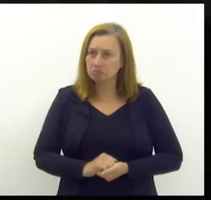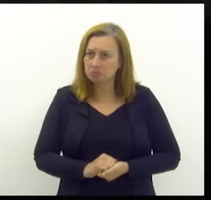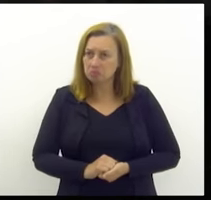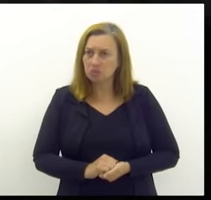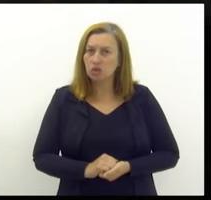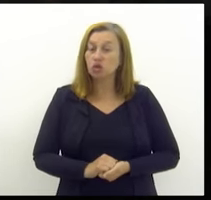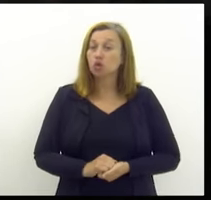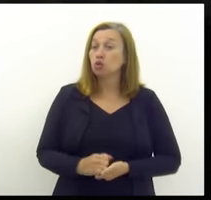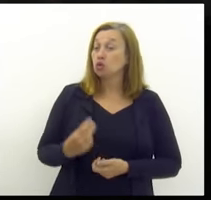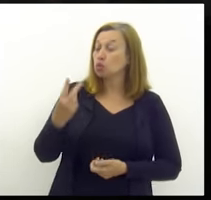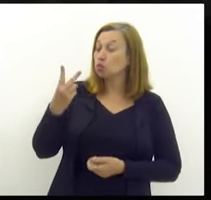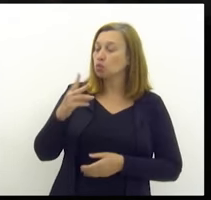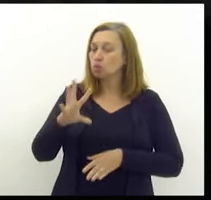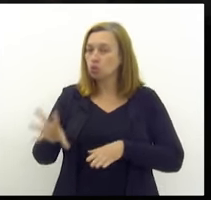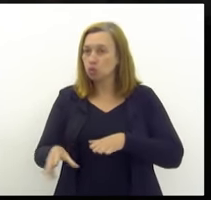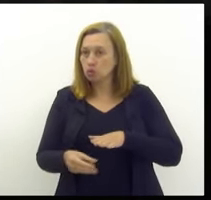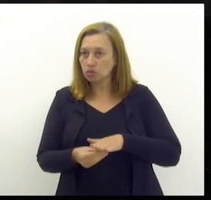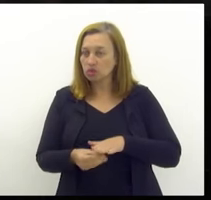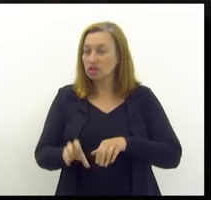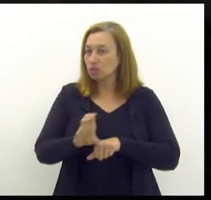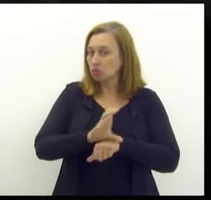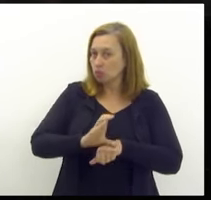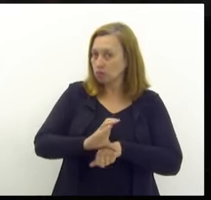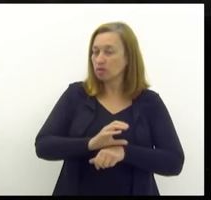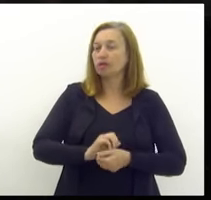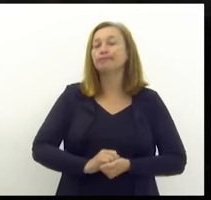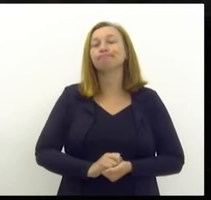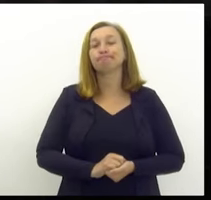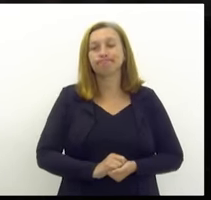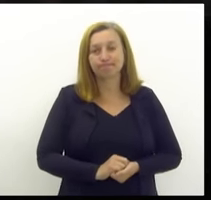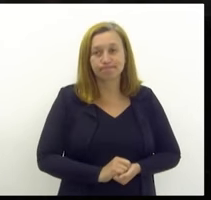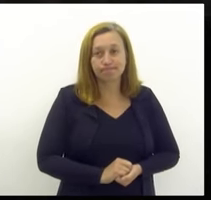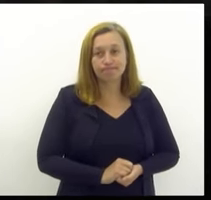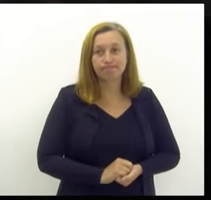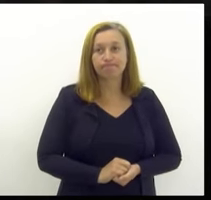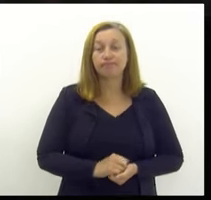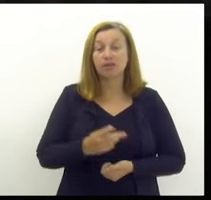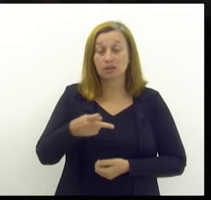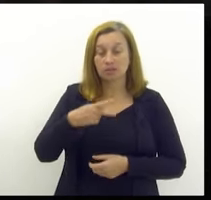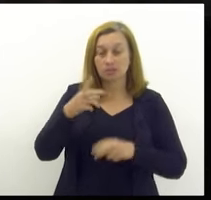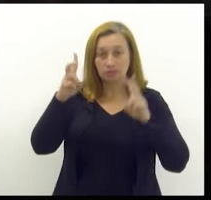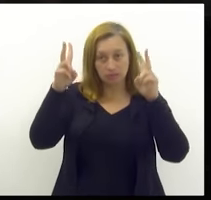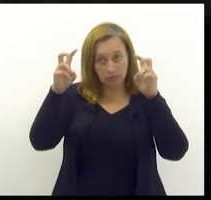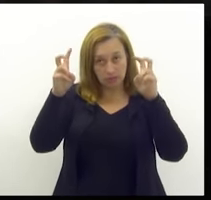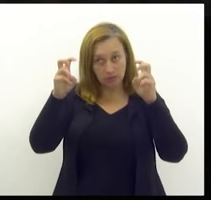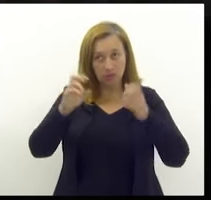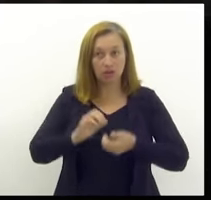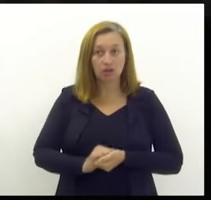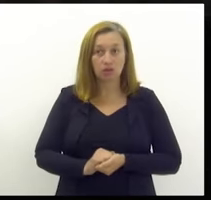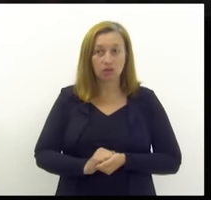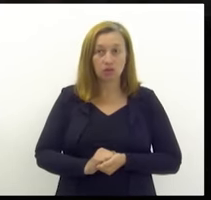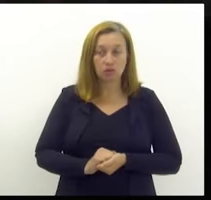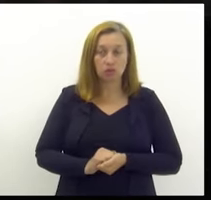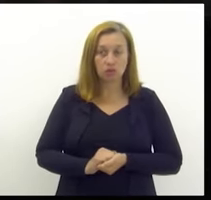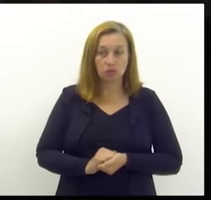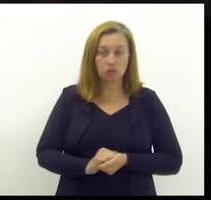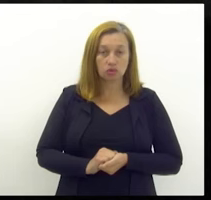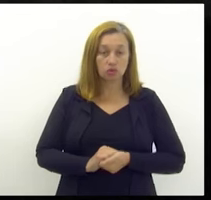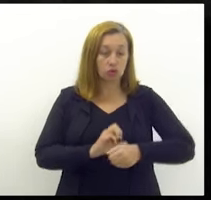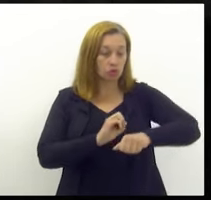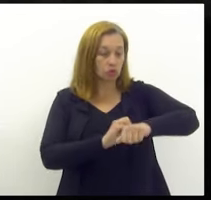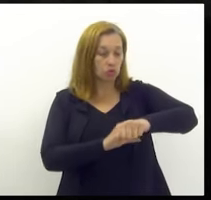e duas emendas constitucionais que tratam desse tema do super do